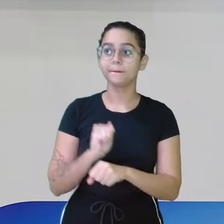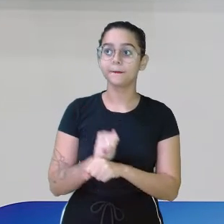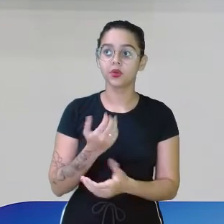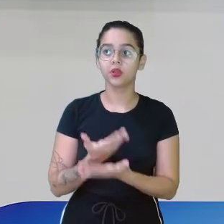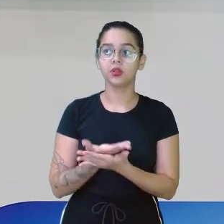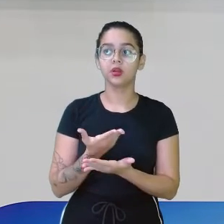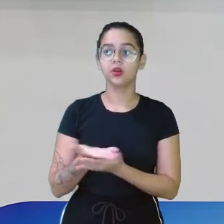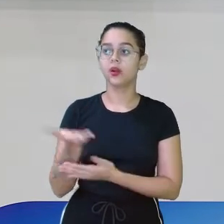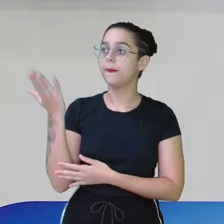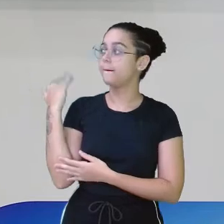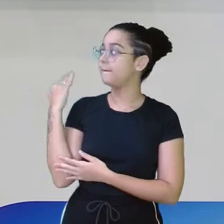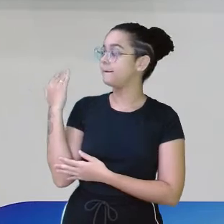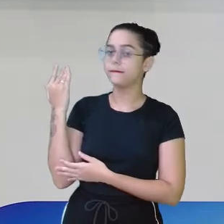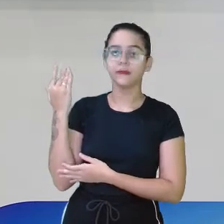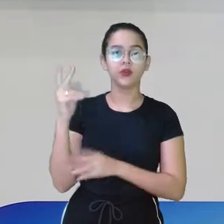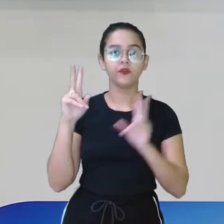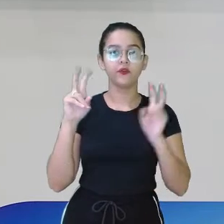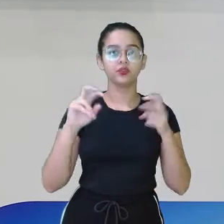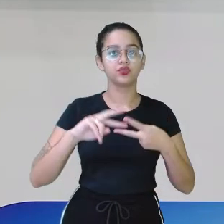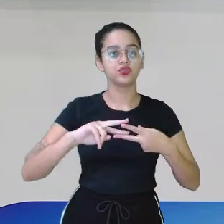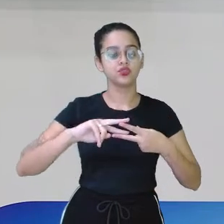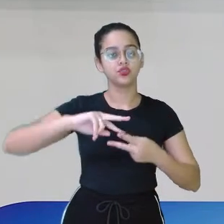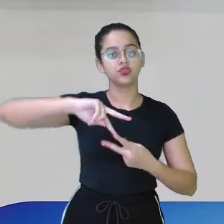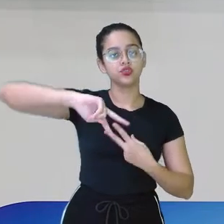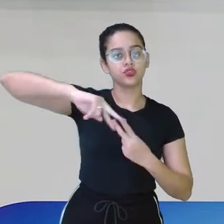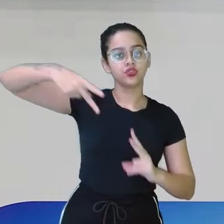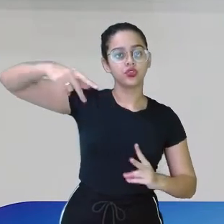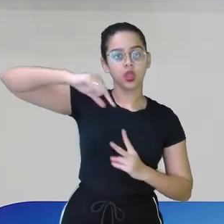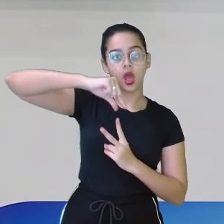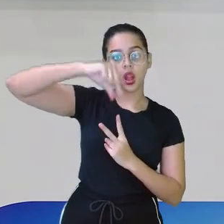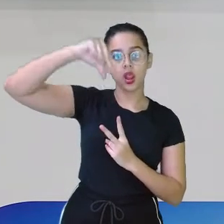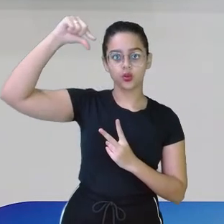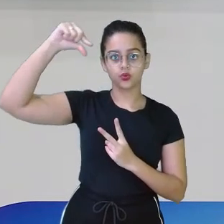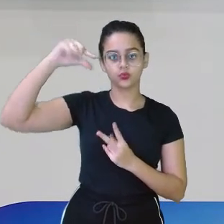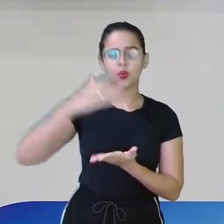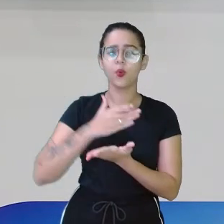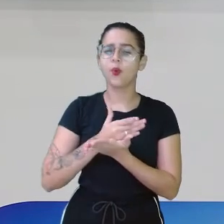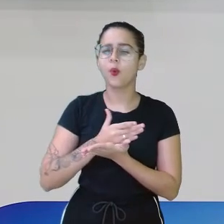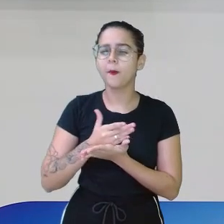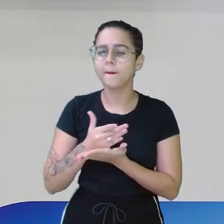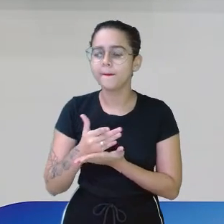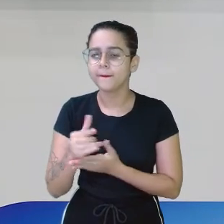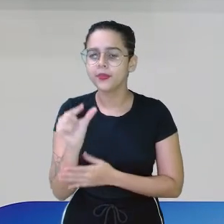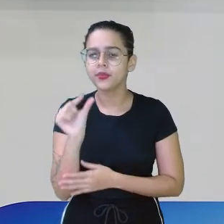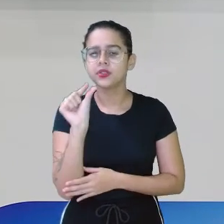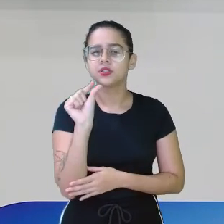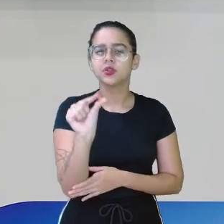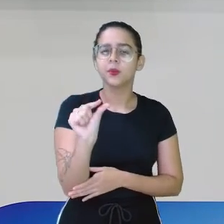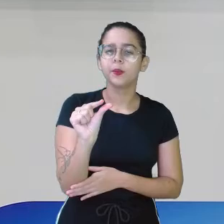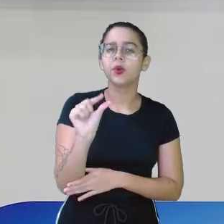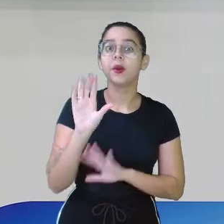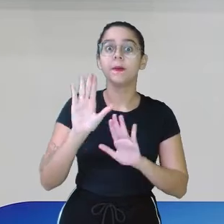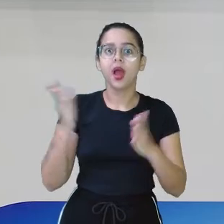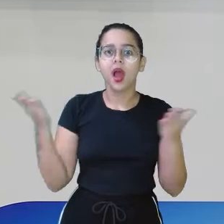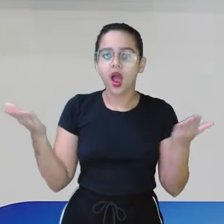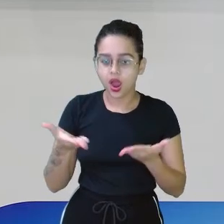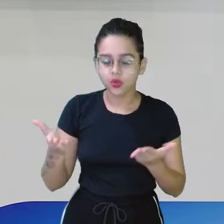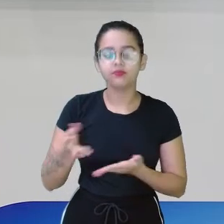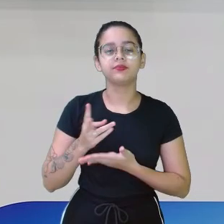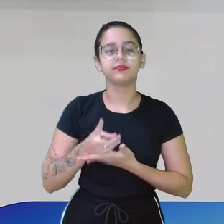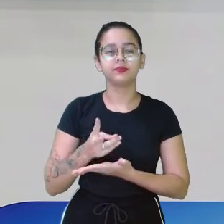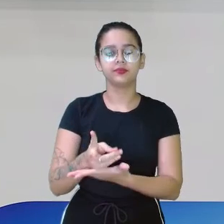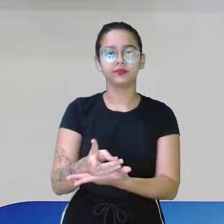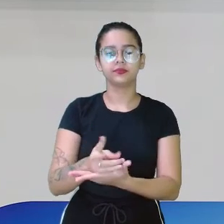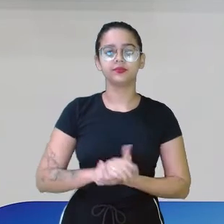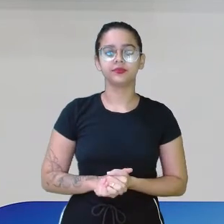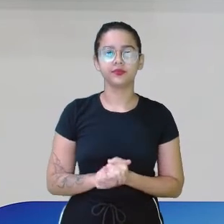aula passada falando de genes alelos. Começamos aí um pouquinho, mas agora a gente vai dar essa continuidade,